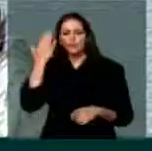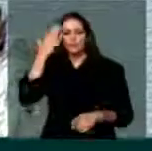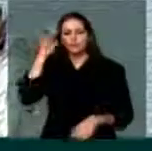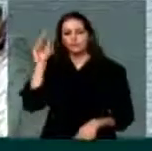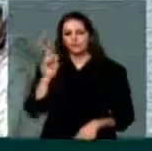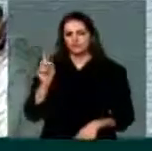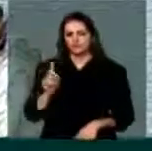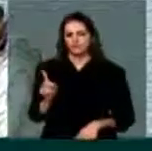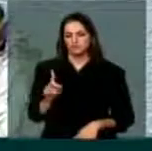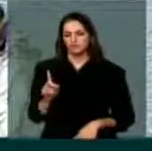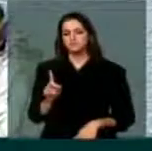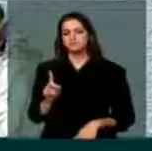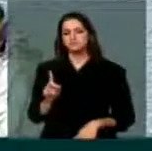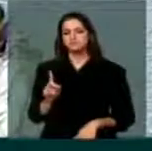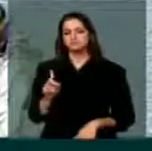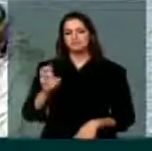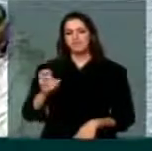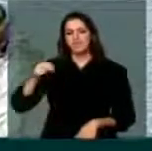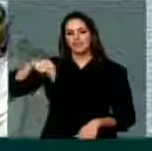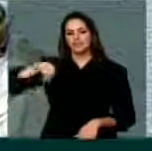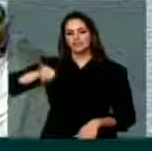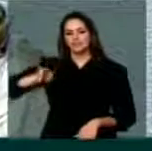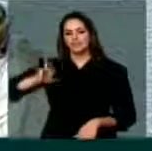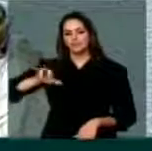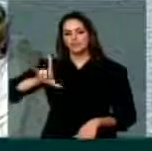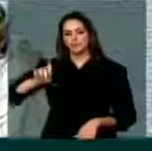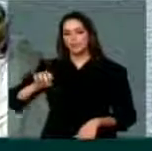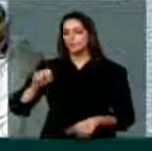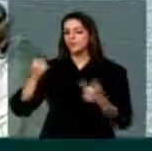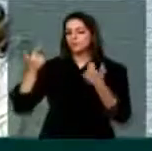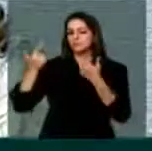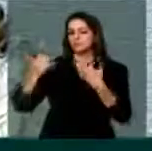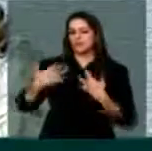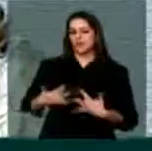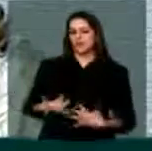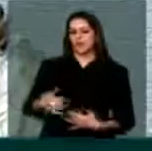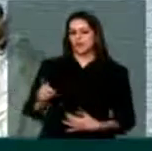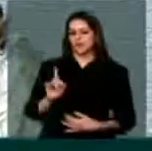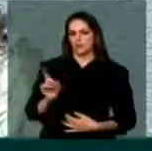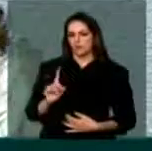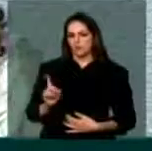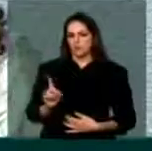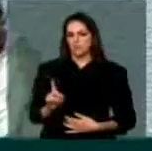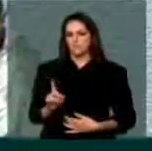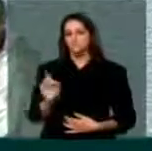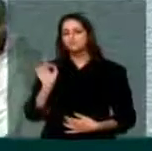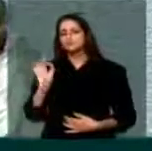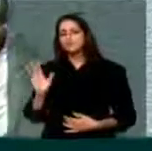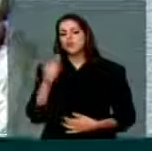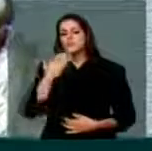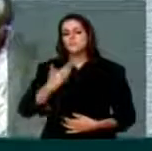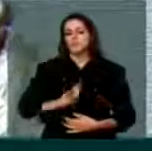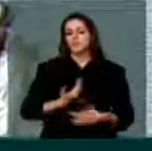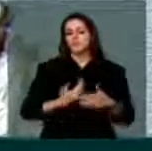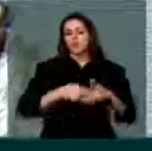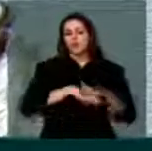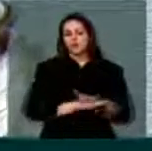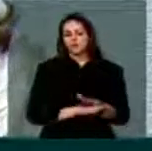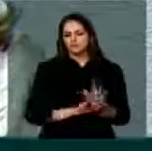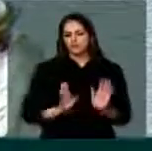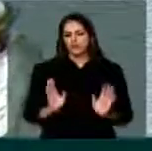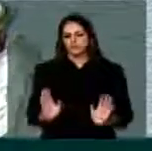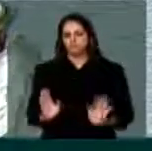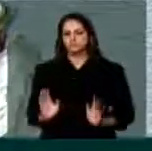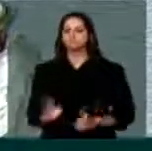se tratava. O senhor Enivaldo nunca me explicou de fato o que seria aquele contrato, só me pediu para guardar, eu